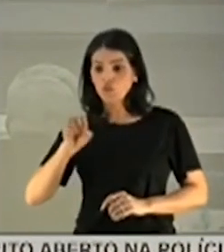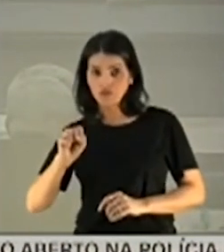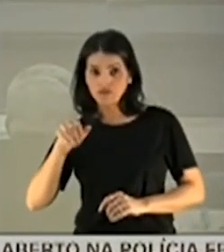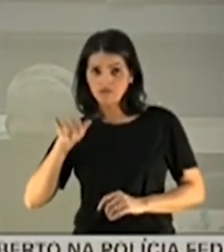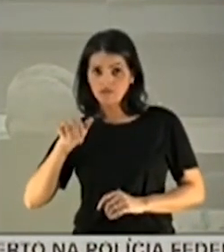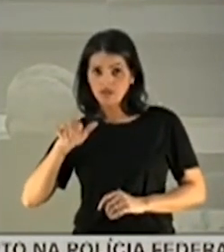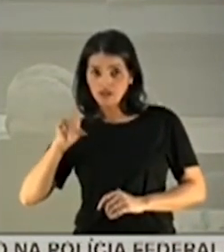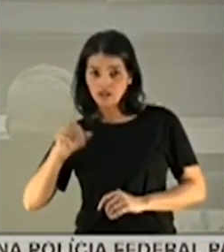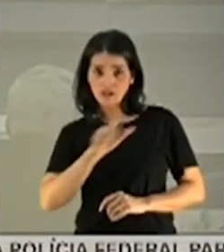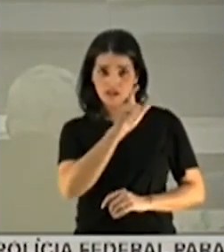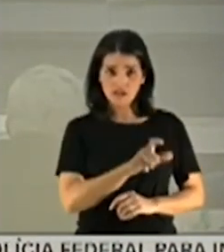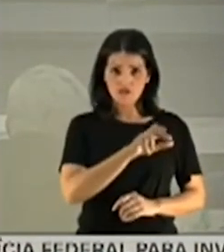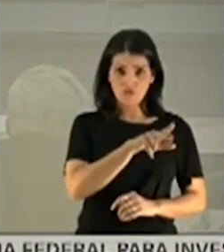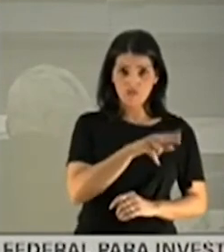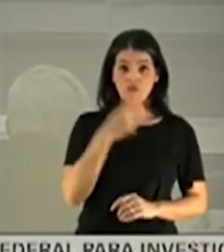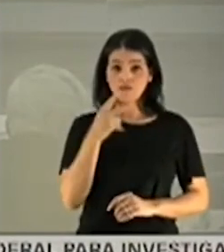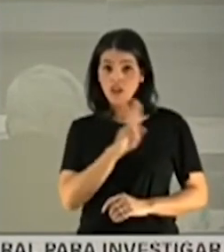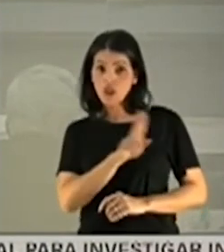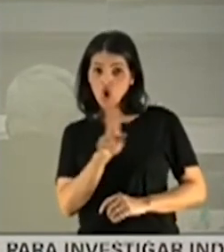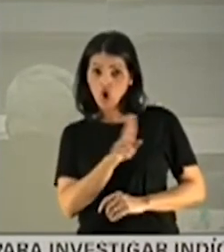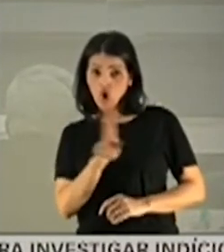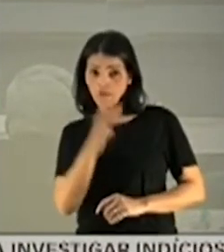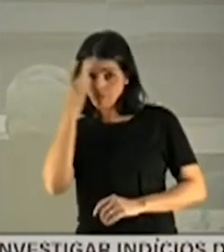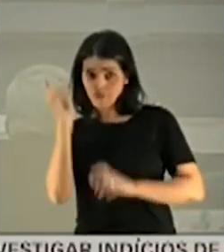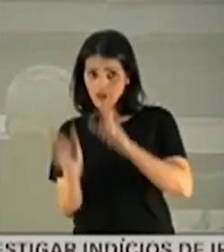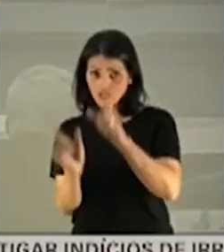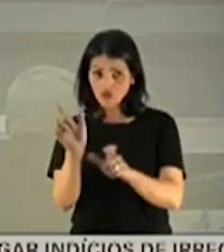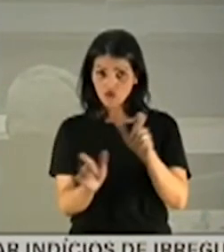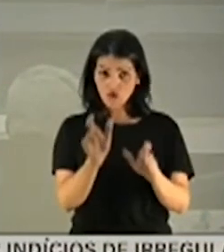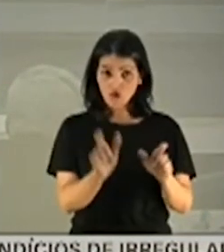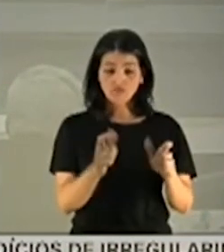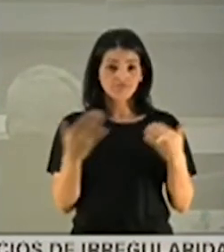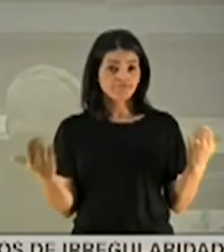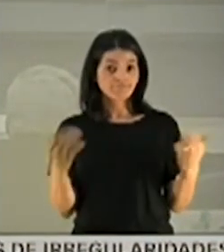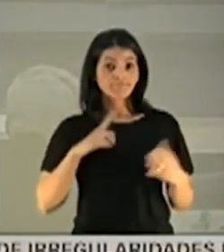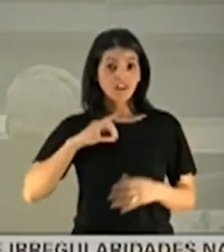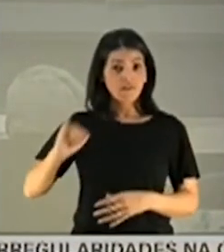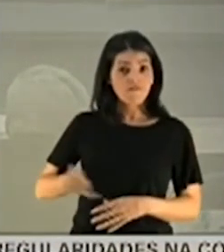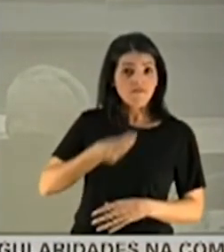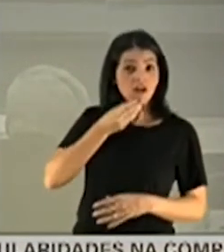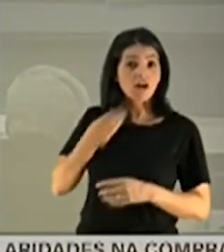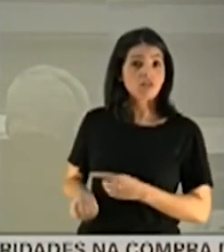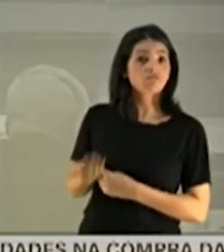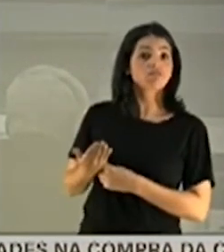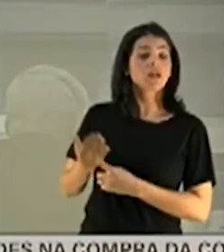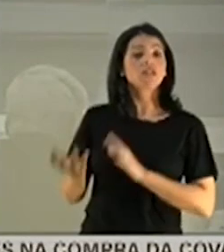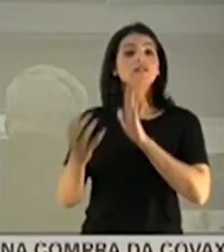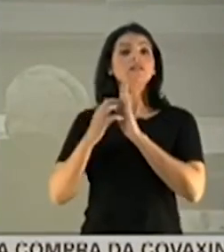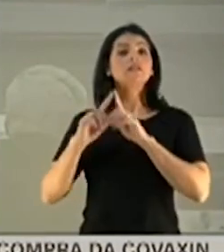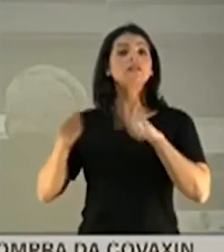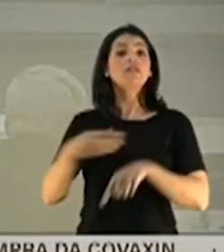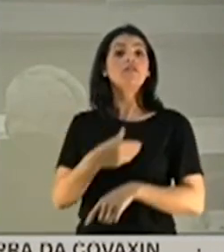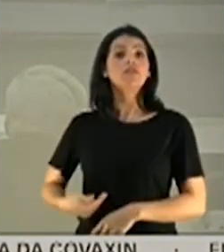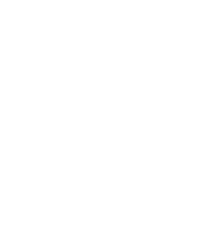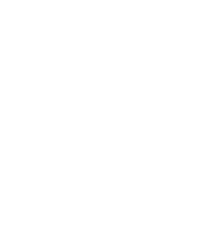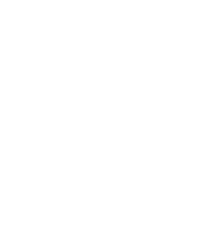eles dão nomes a pessoas que foi oferecido vantagem no serviço público, e nós temos o dever e o direito